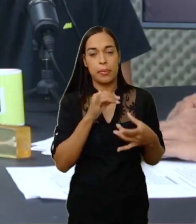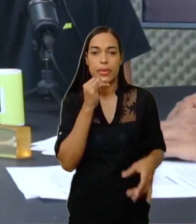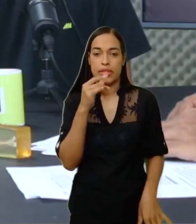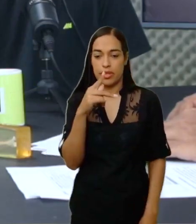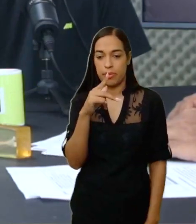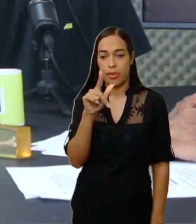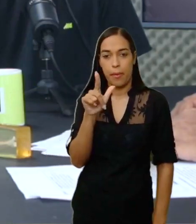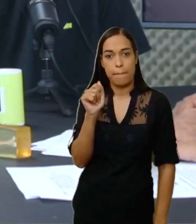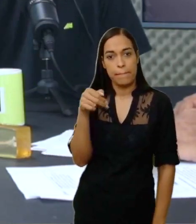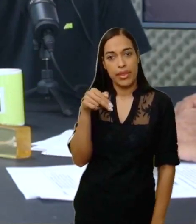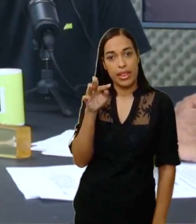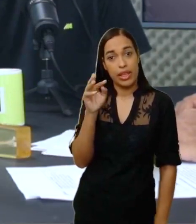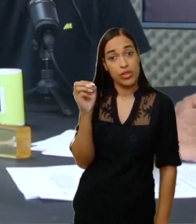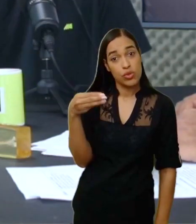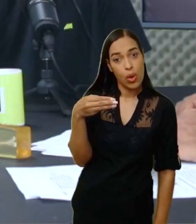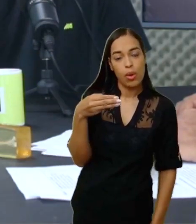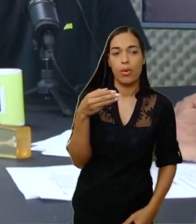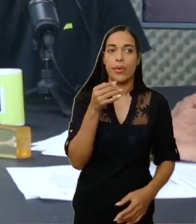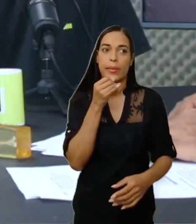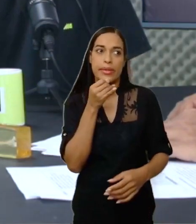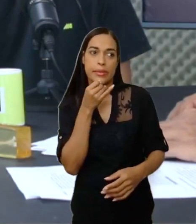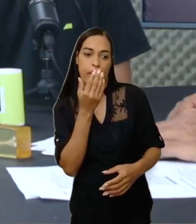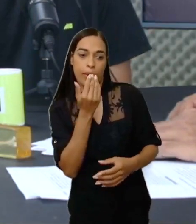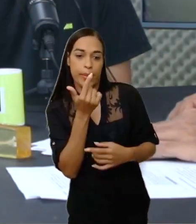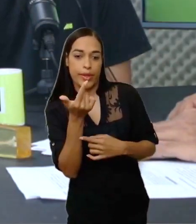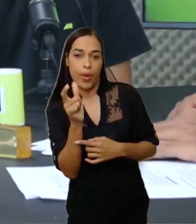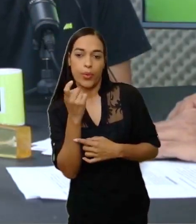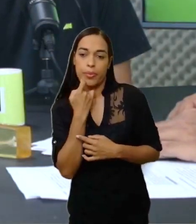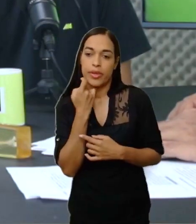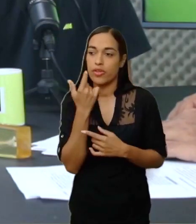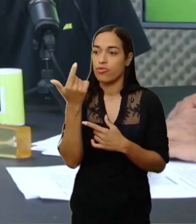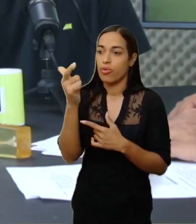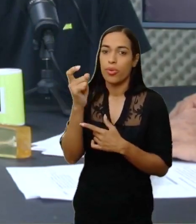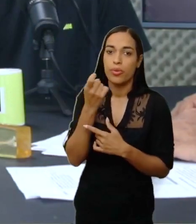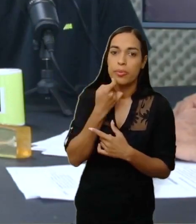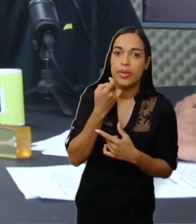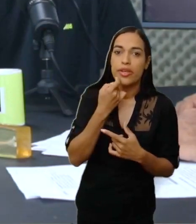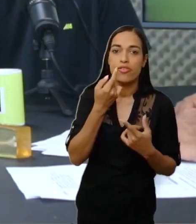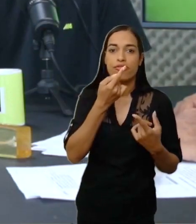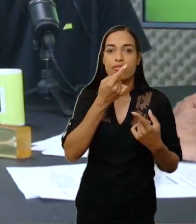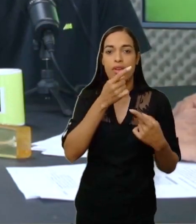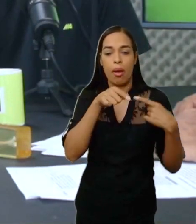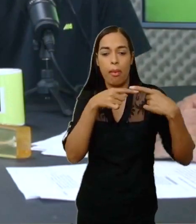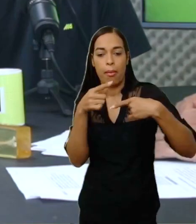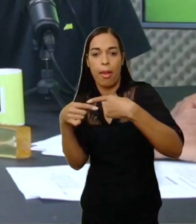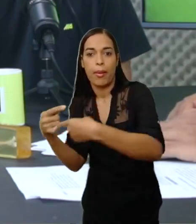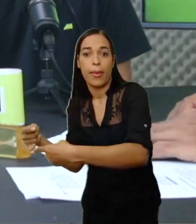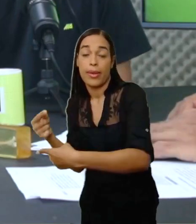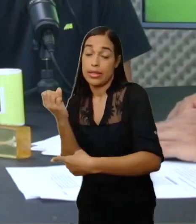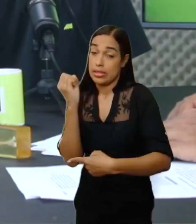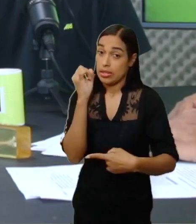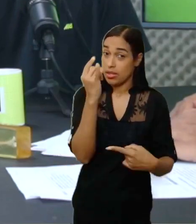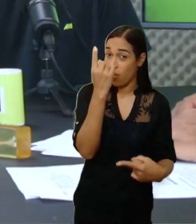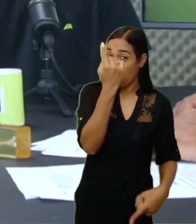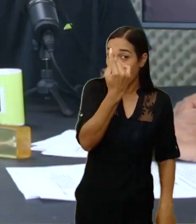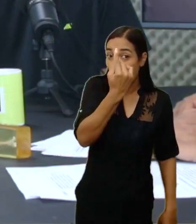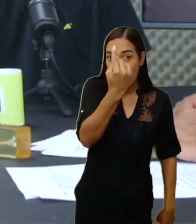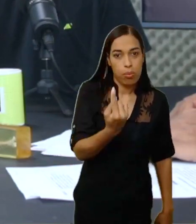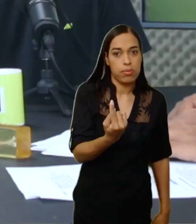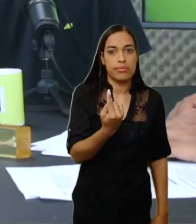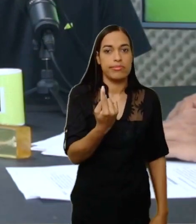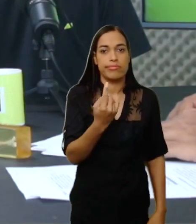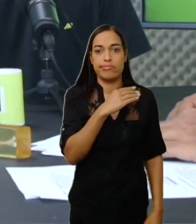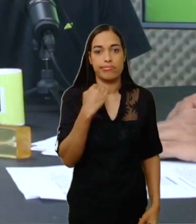é alimento de um peixe, que é alimento de outro peixe, que é alimento de um tubarão, enfim. Se a gente se um desse